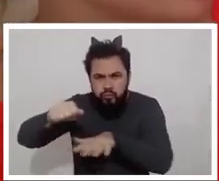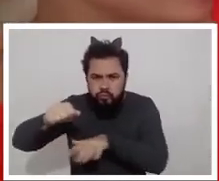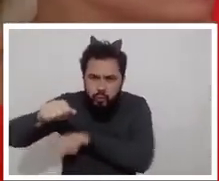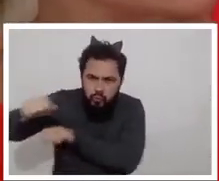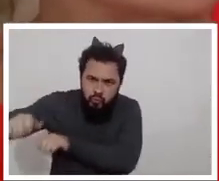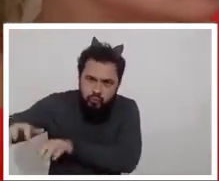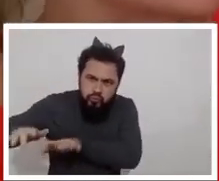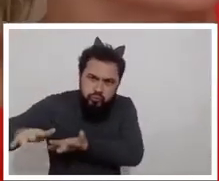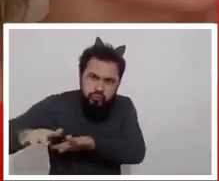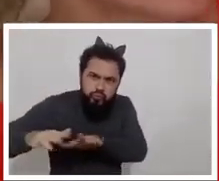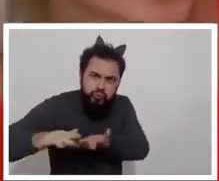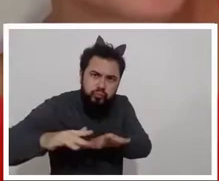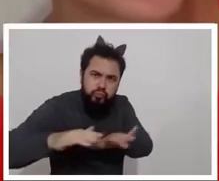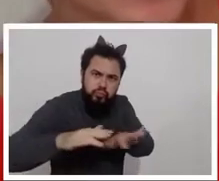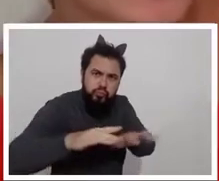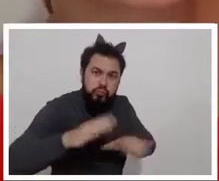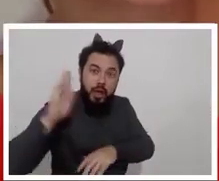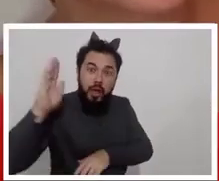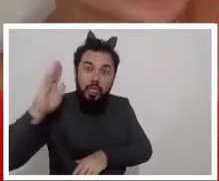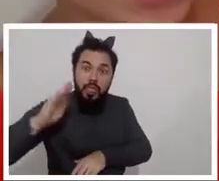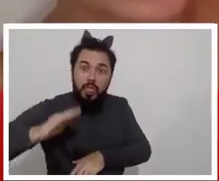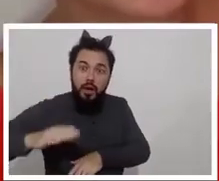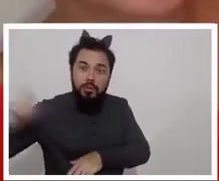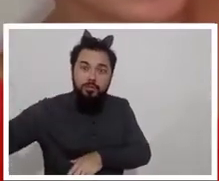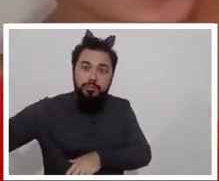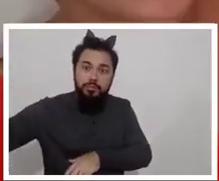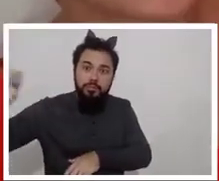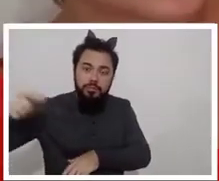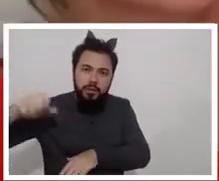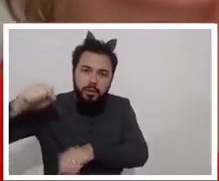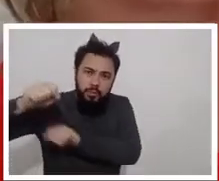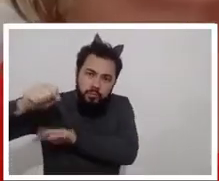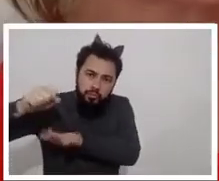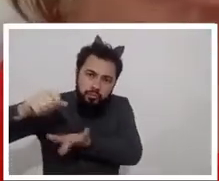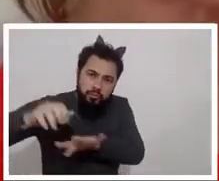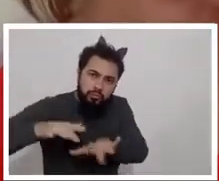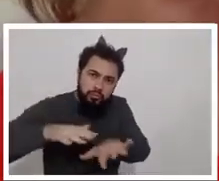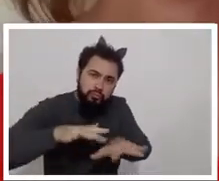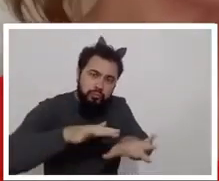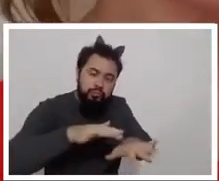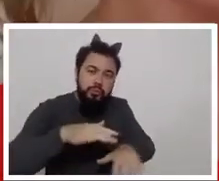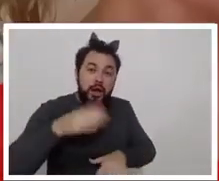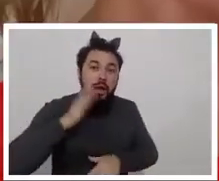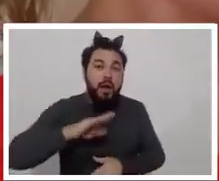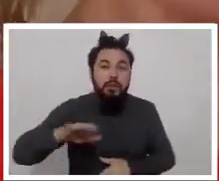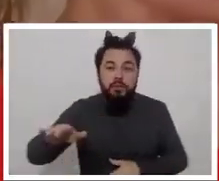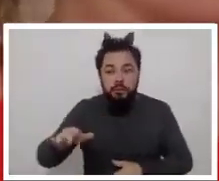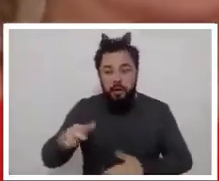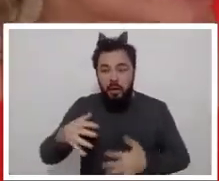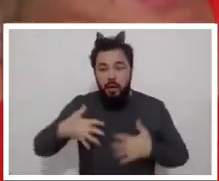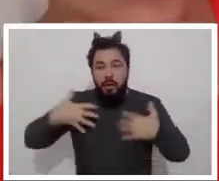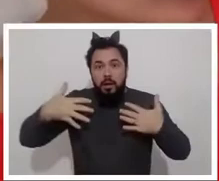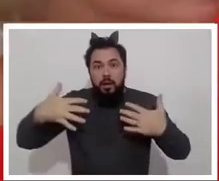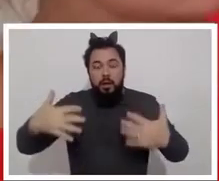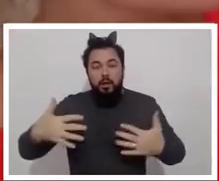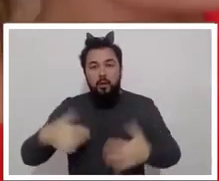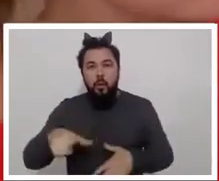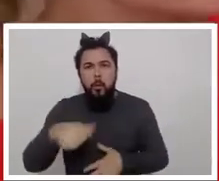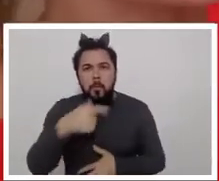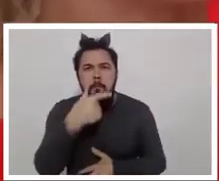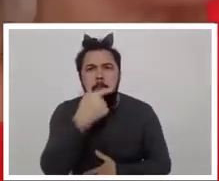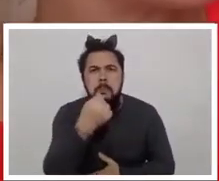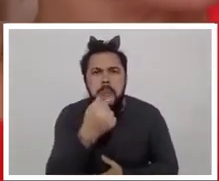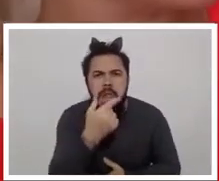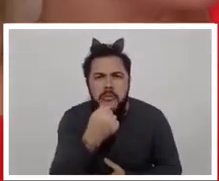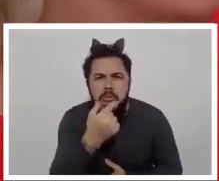pela janela todas as crianças e um menino